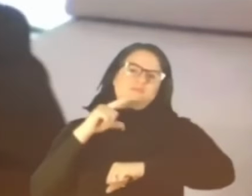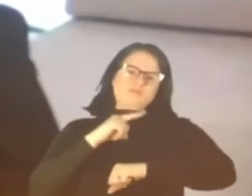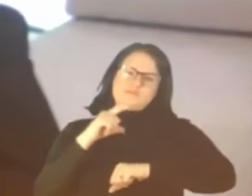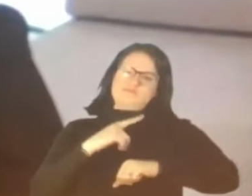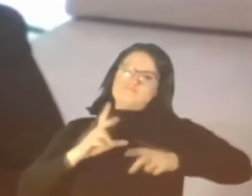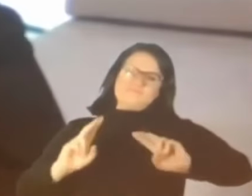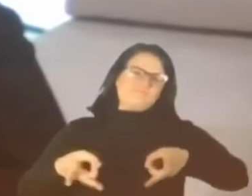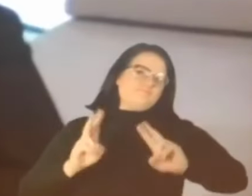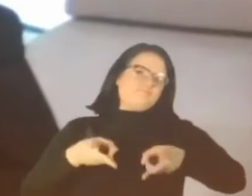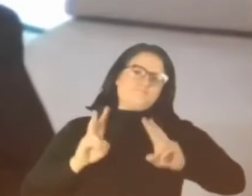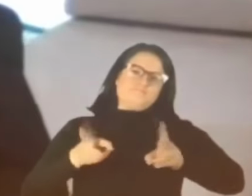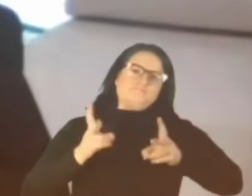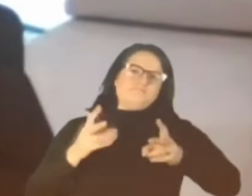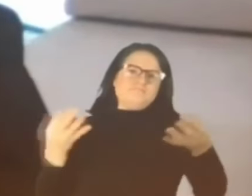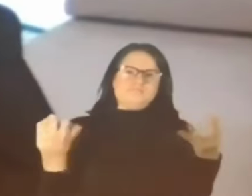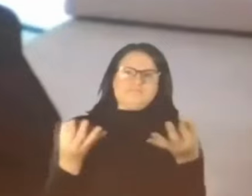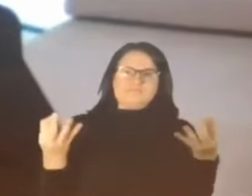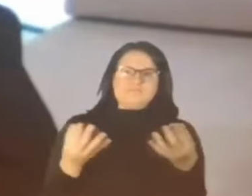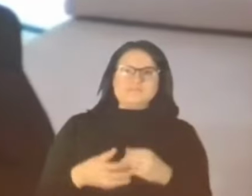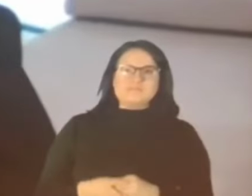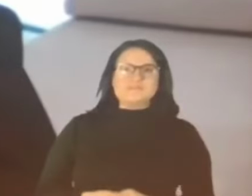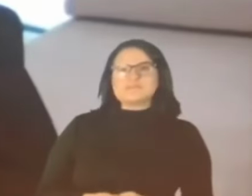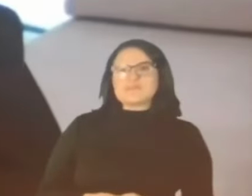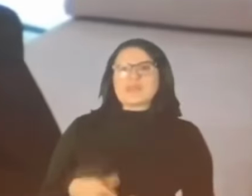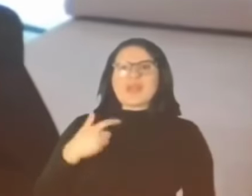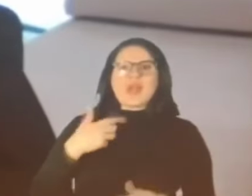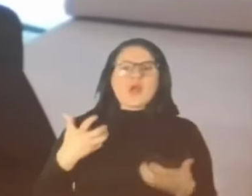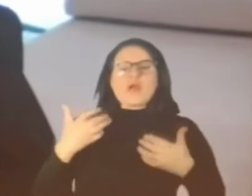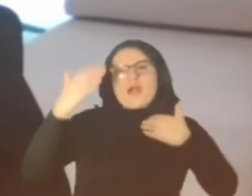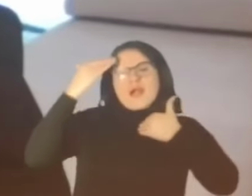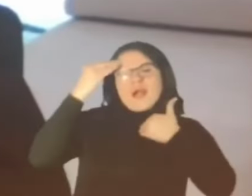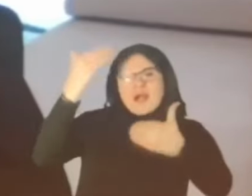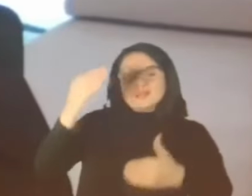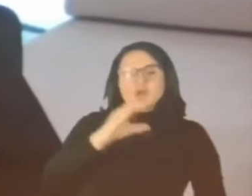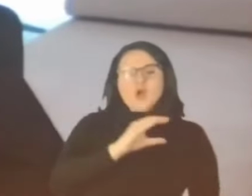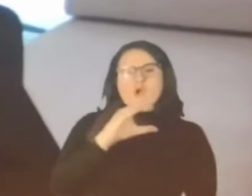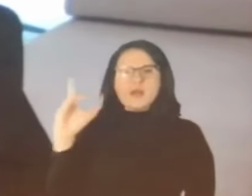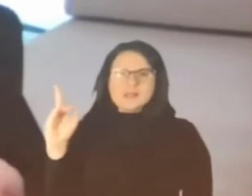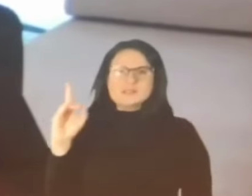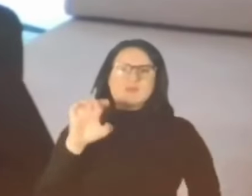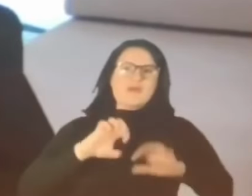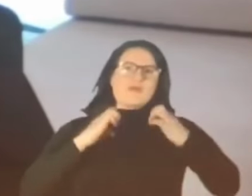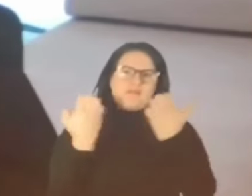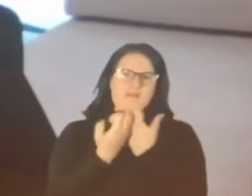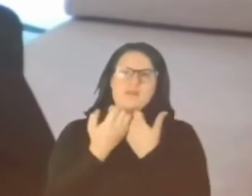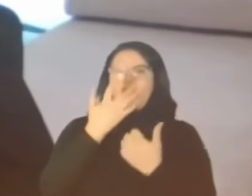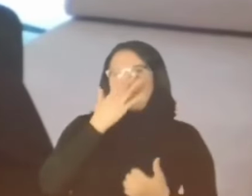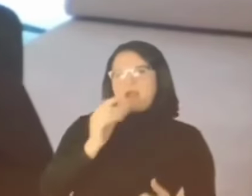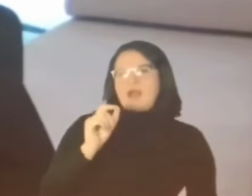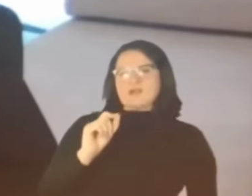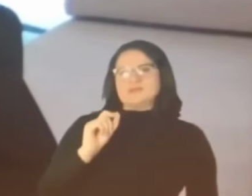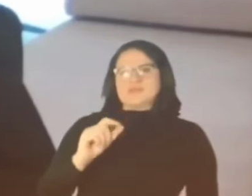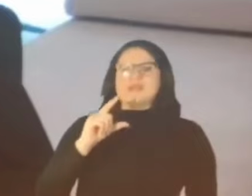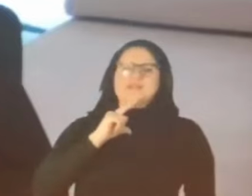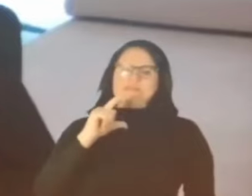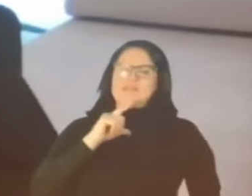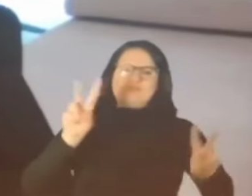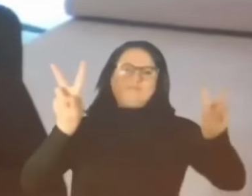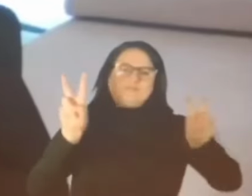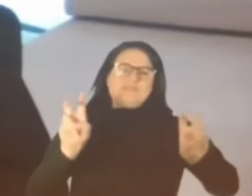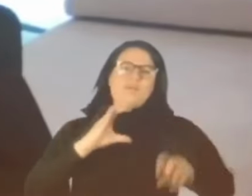exatidão. Eu quero agradecer aos coordenadores do evento, acho que esse tema, como disse a Carol, ele é corajoso, ele